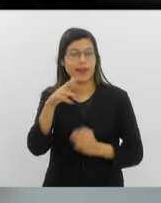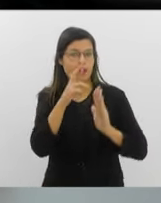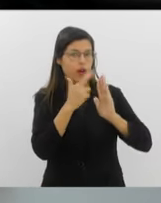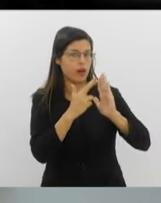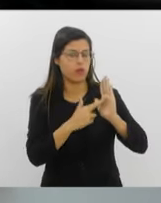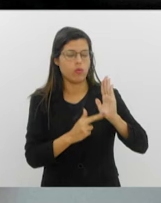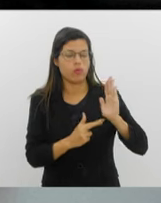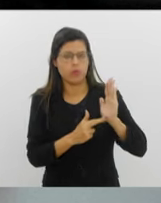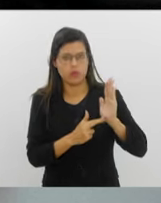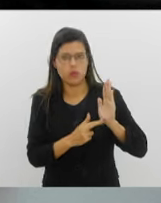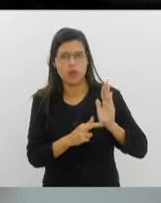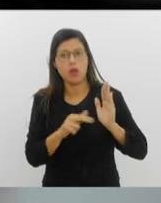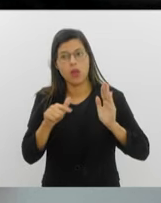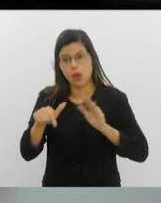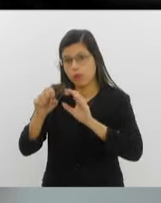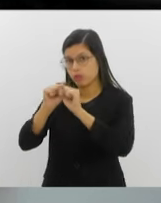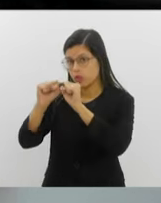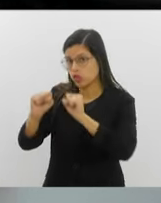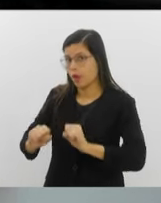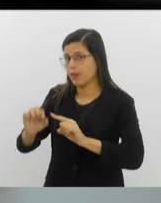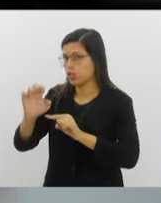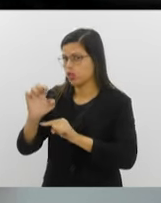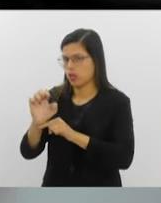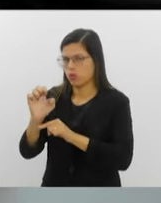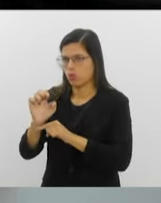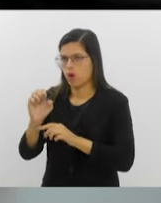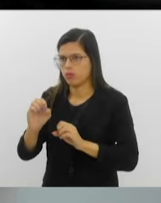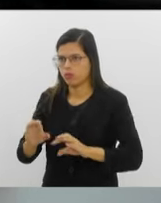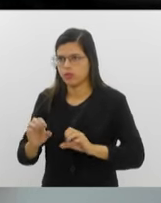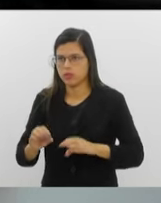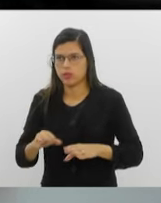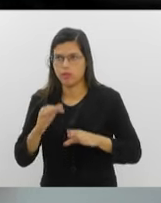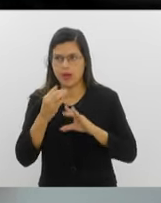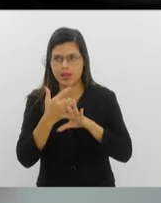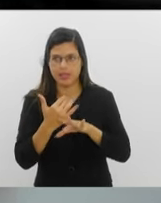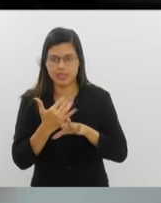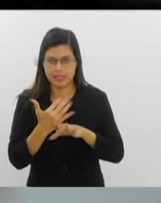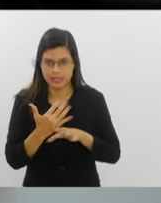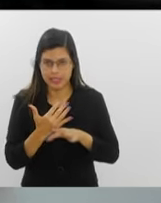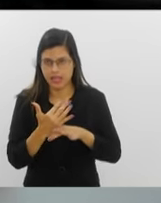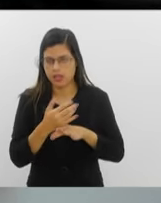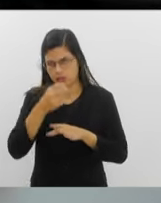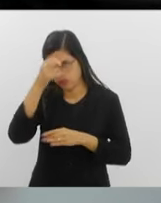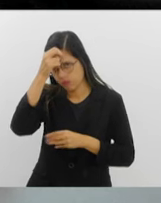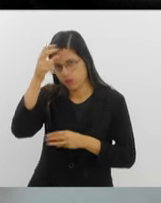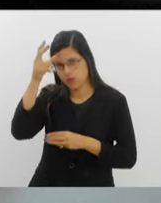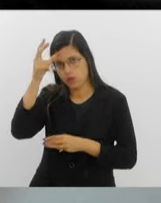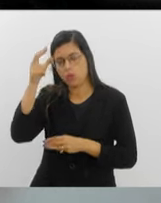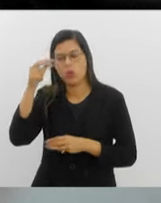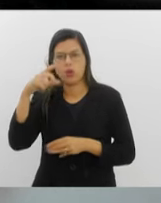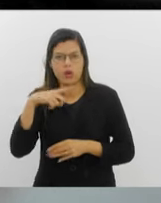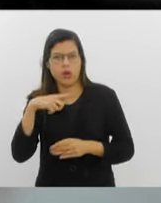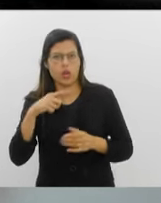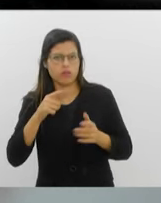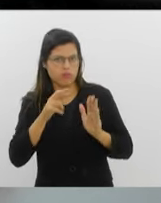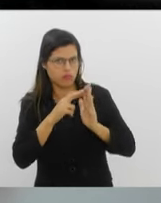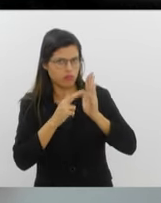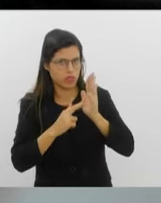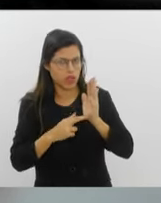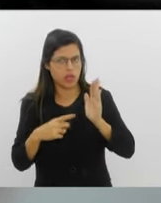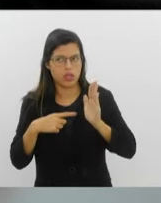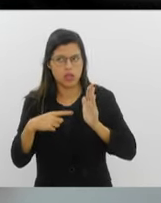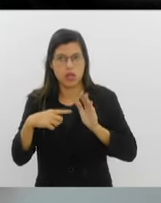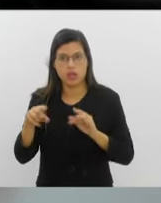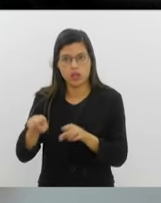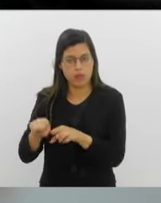é o sistema estadual de ensino. O município, ele regula suas próprias unidades escolares e a